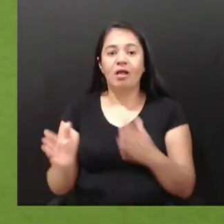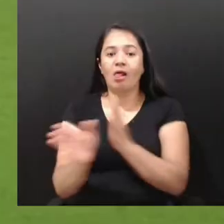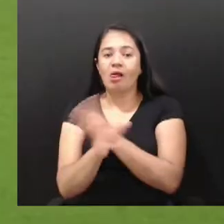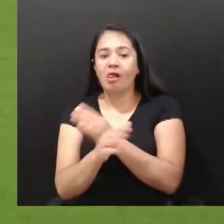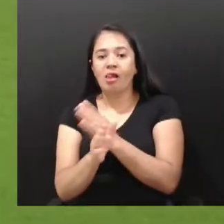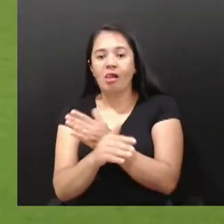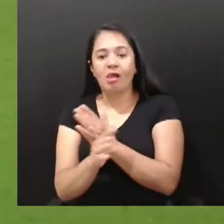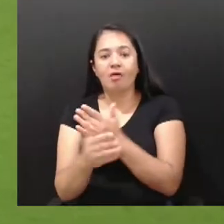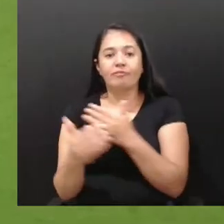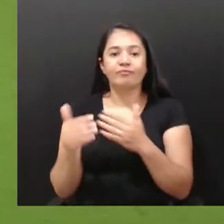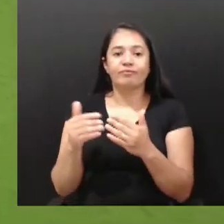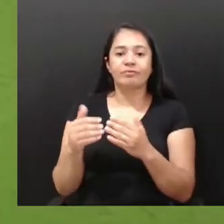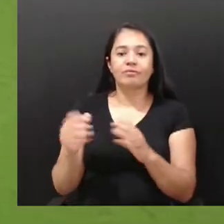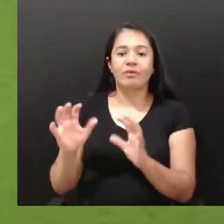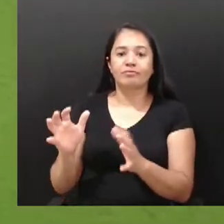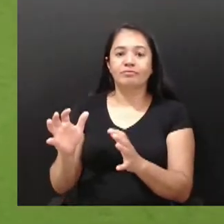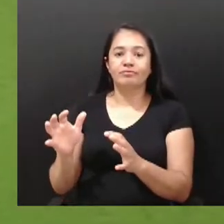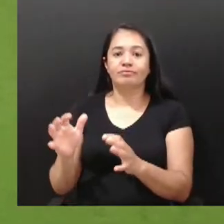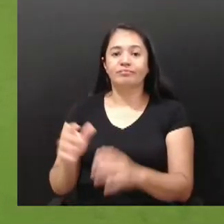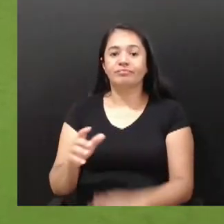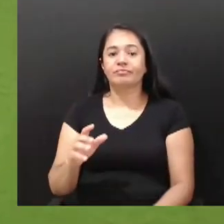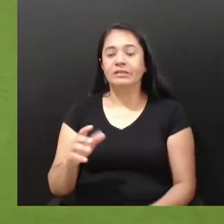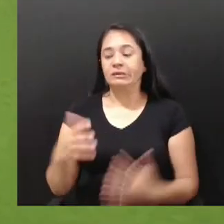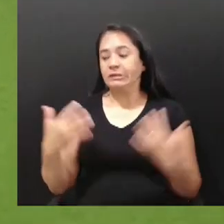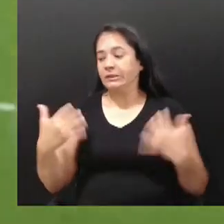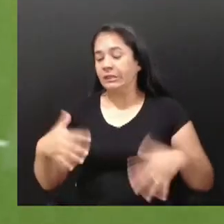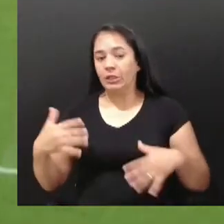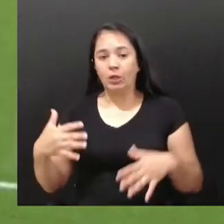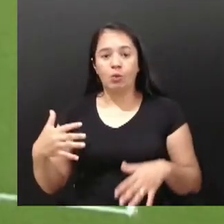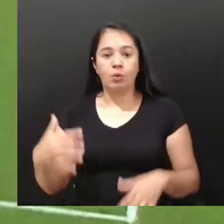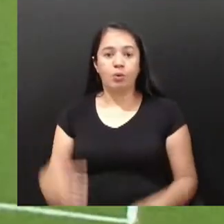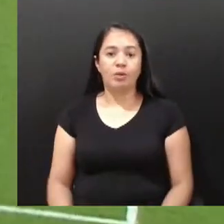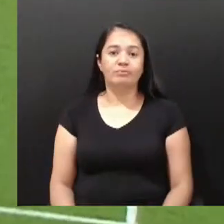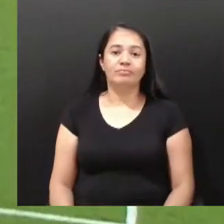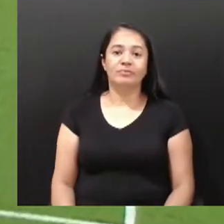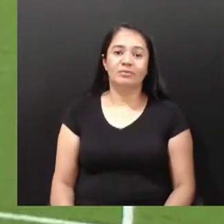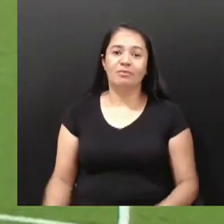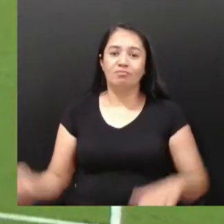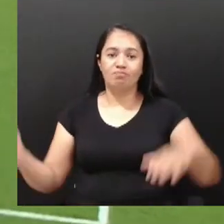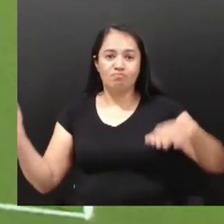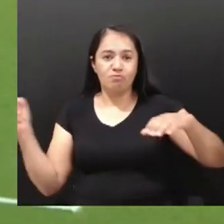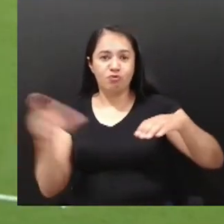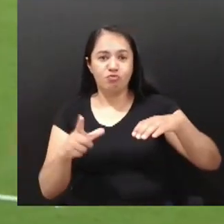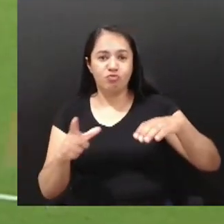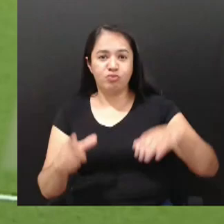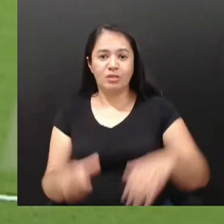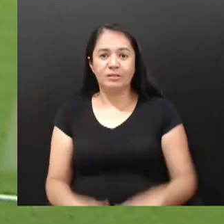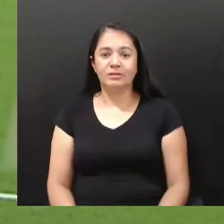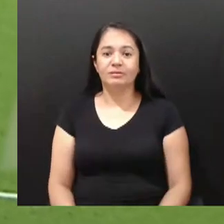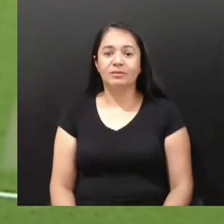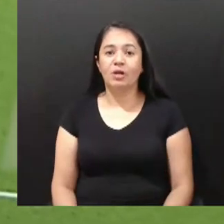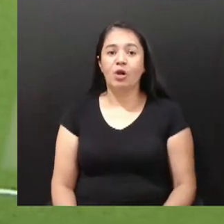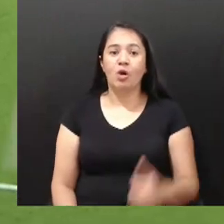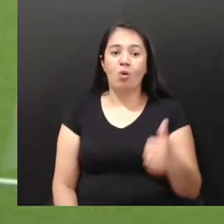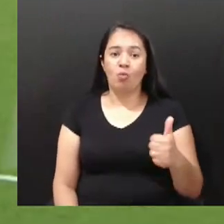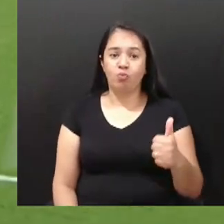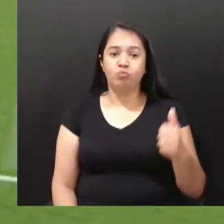bola e calibrado, DG acertou o canto de Pedro Rocha. 1-0